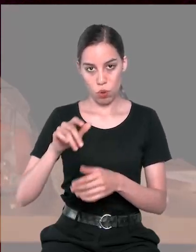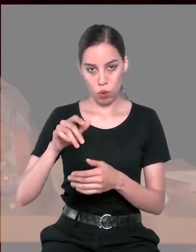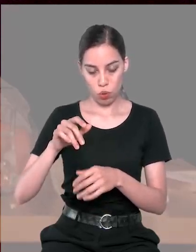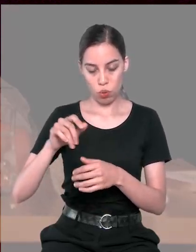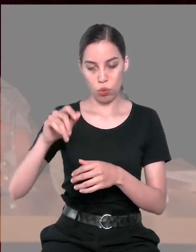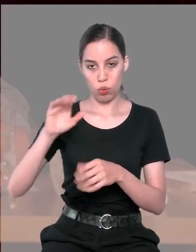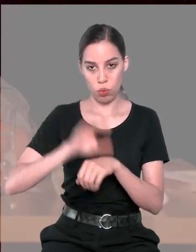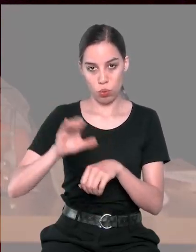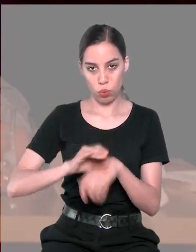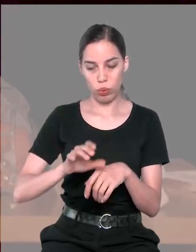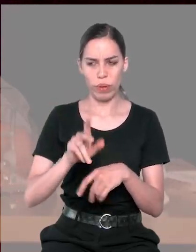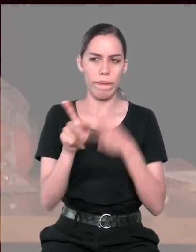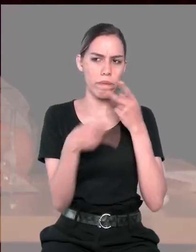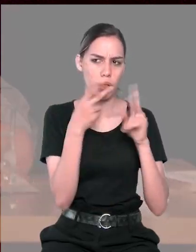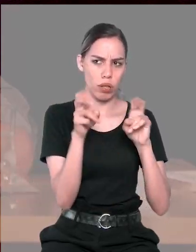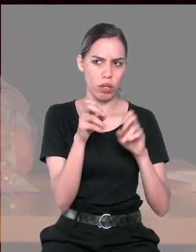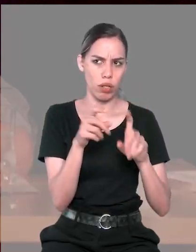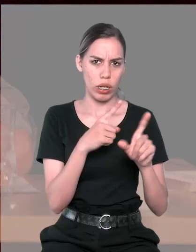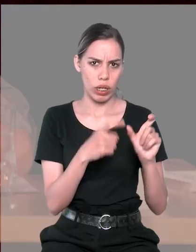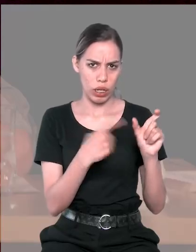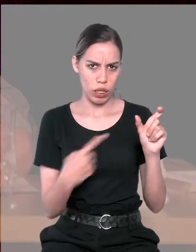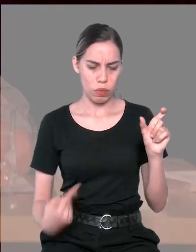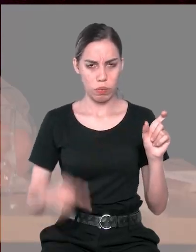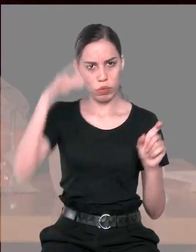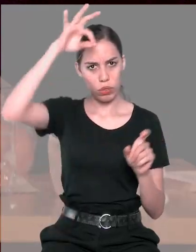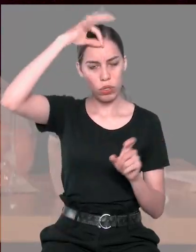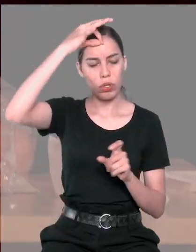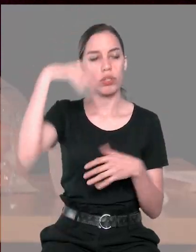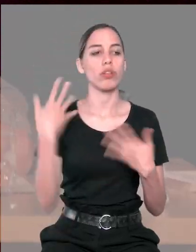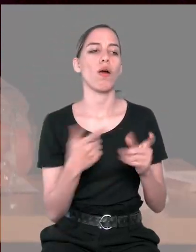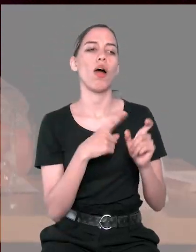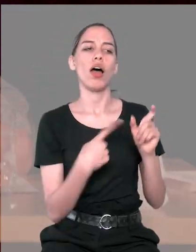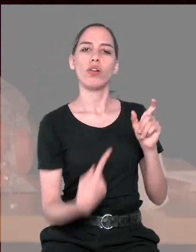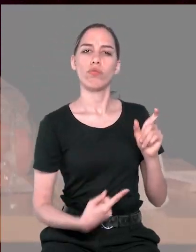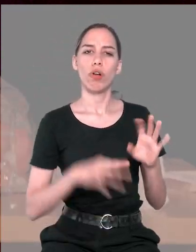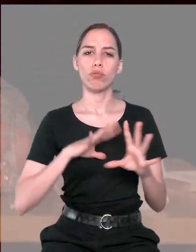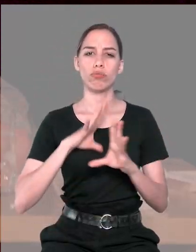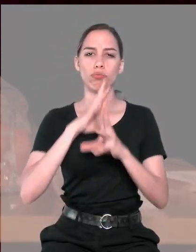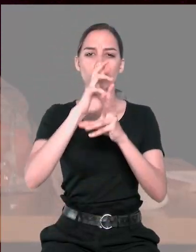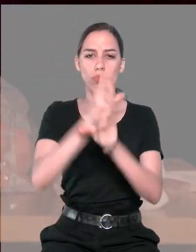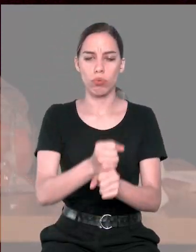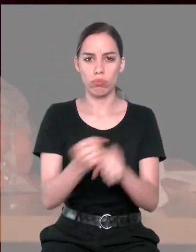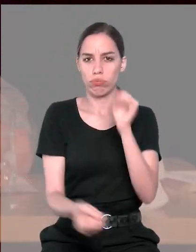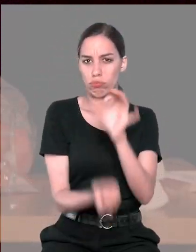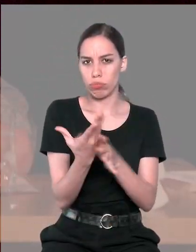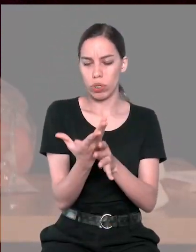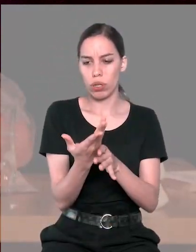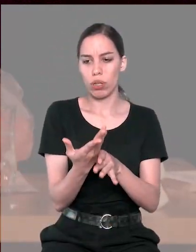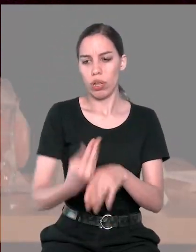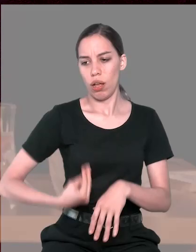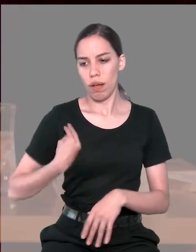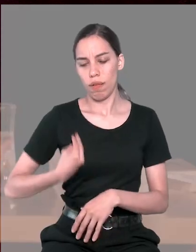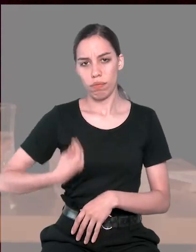de antropologia do espírito, diz ele. Uma antropologia total da criação